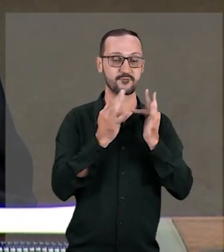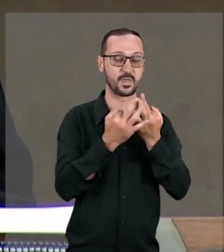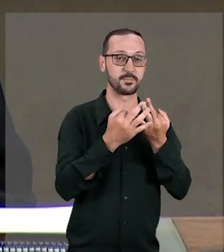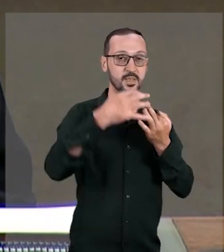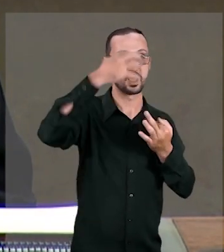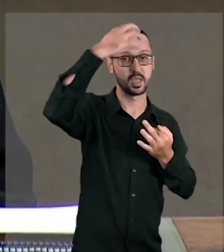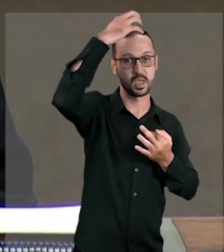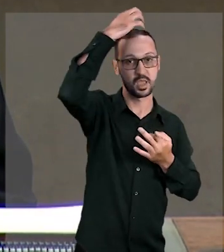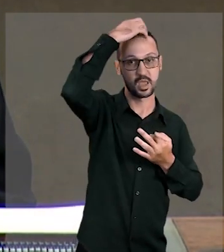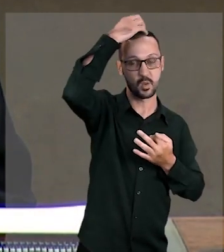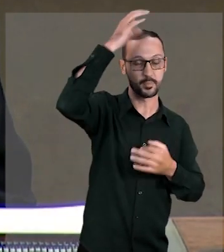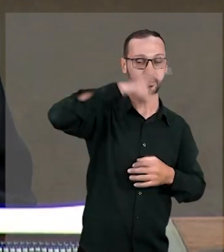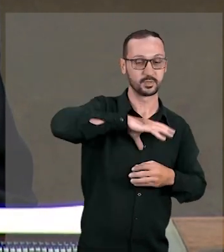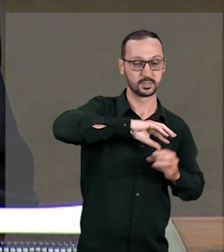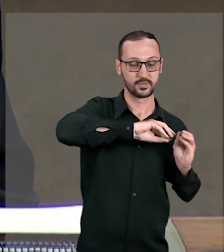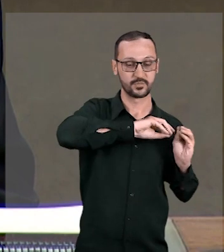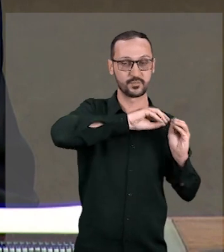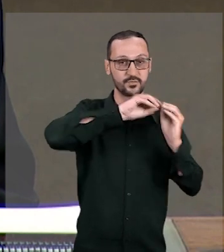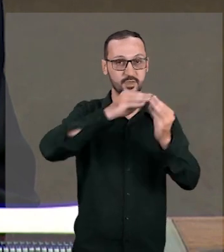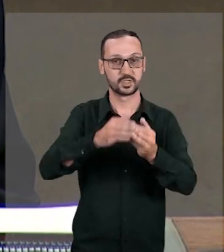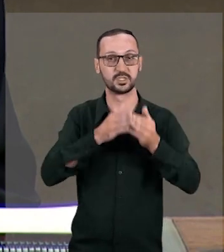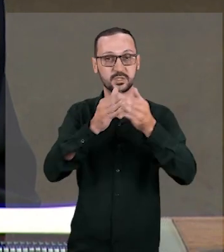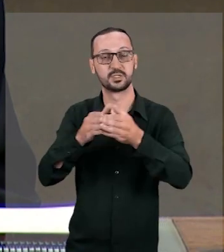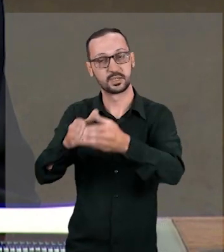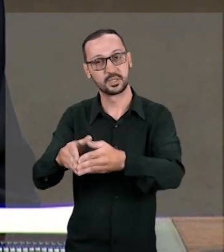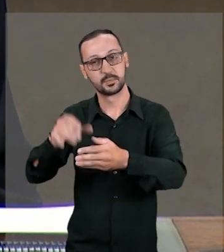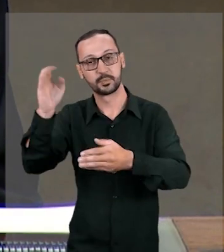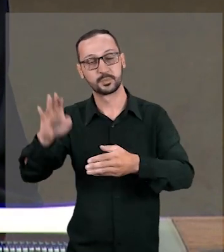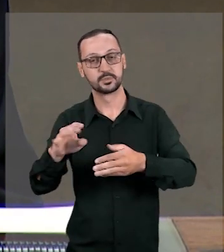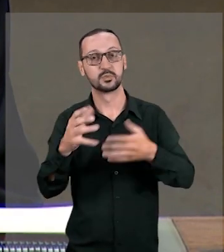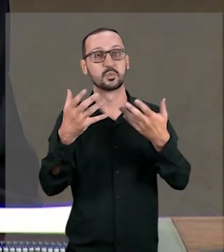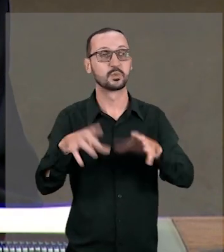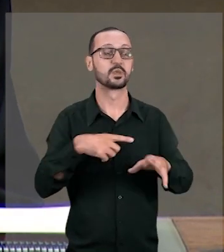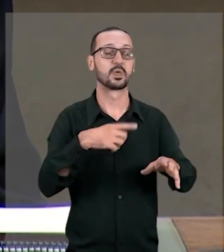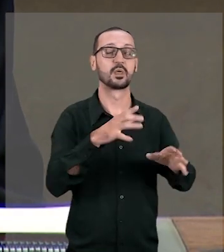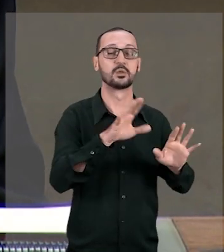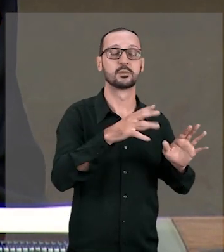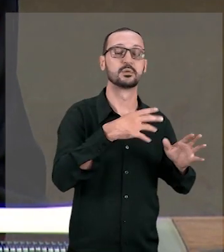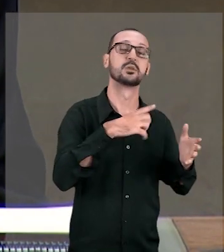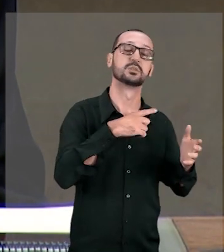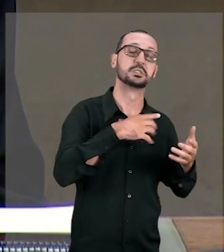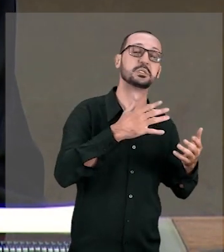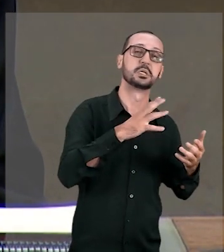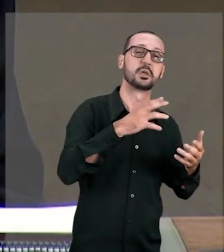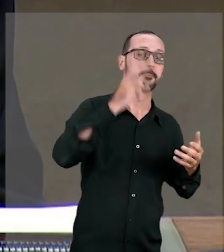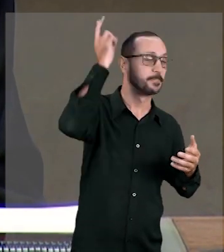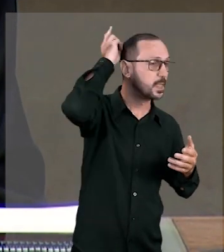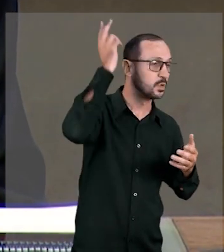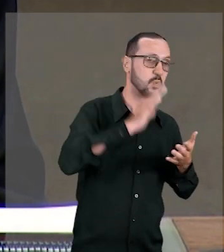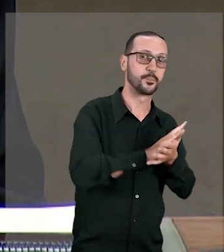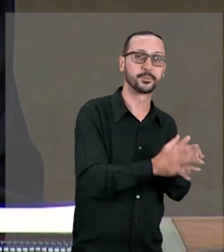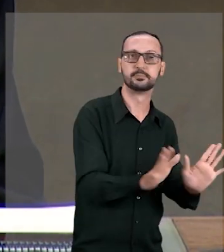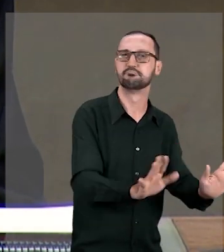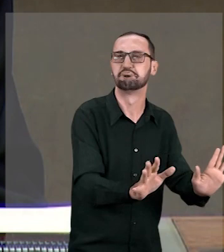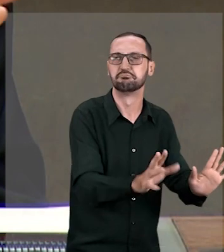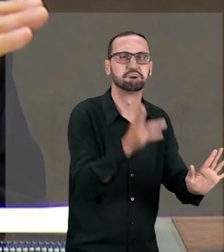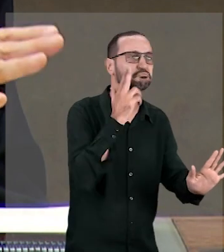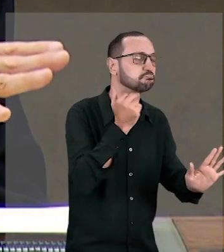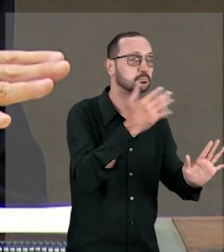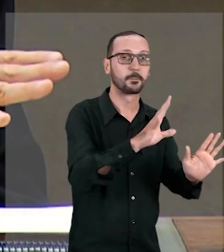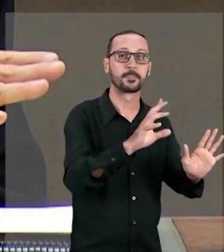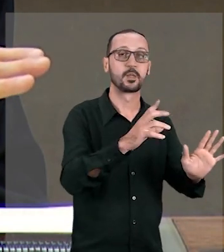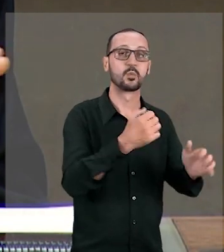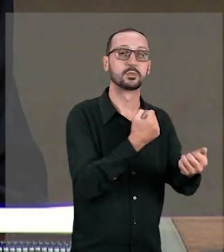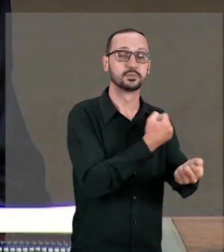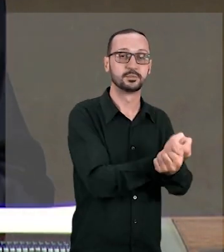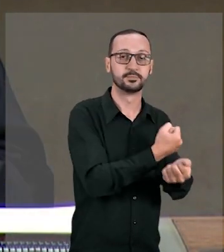real portuguesa para o Brasil, e eu não quero desmerecer a resistência de indígenas e de negros contra